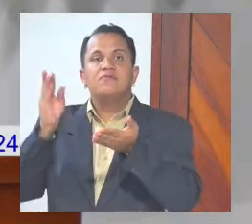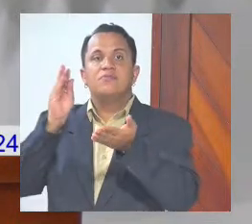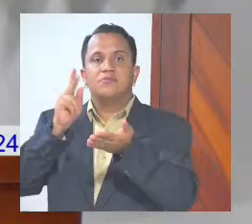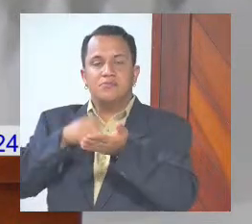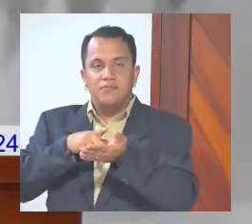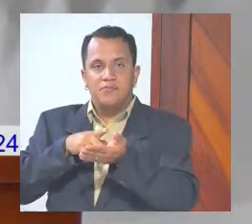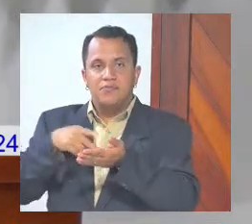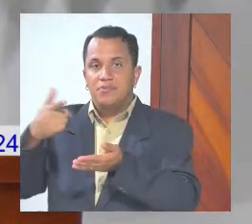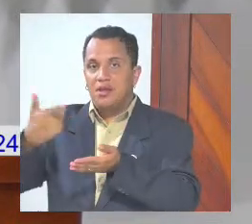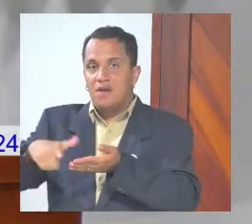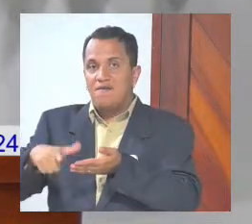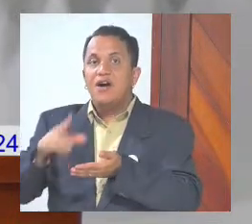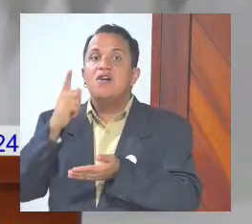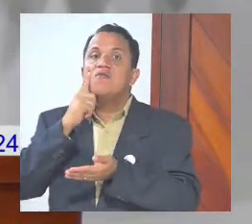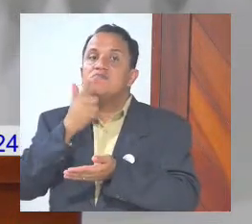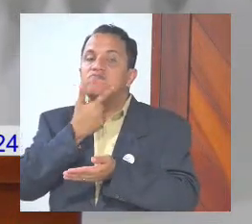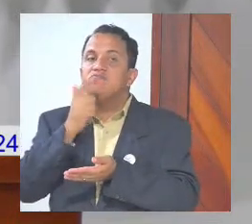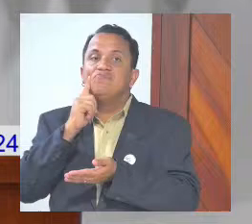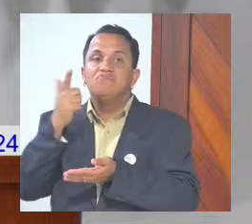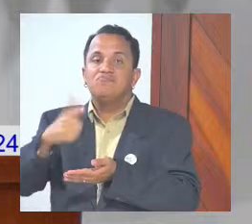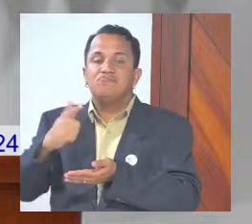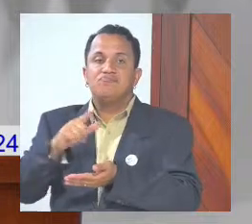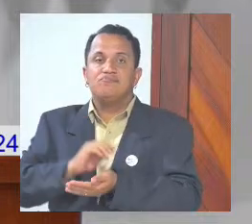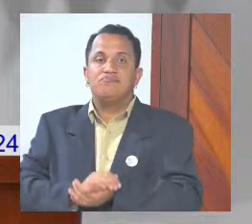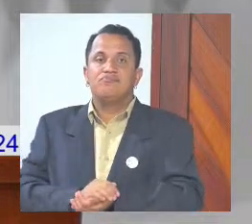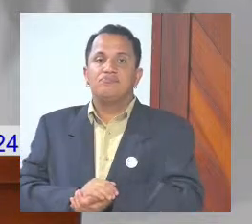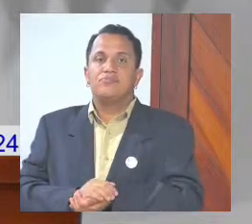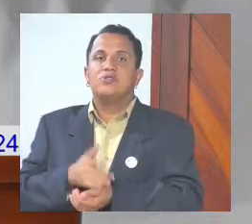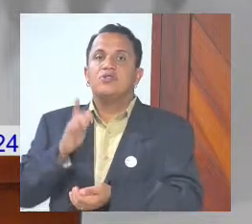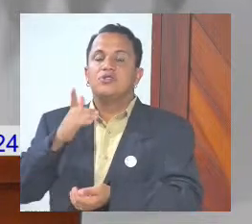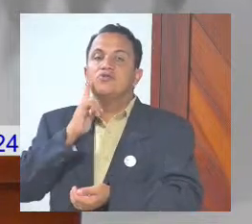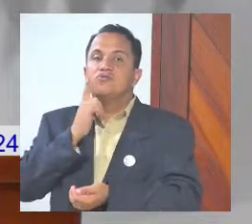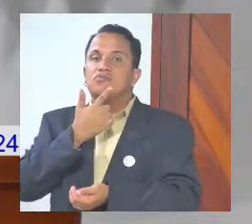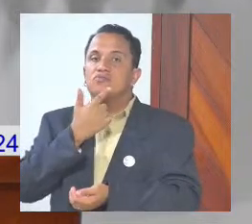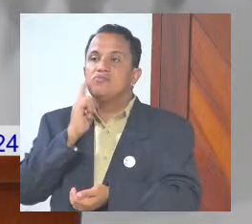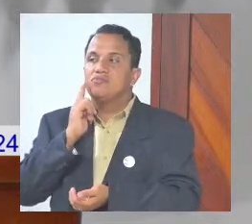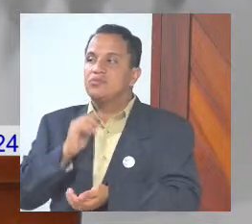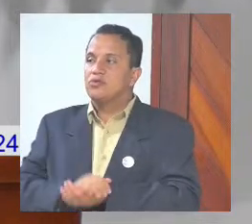né? Não tem merenda. E não tem merenda, eu acho que nenhuma escola do município de Pinheiro, né?